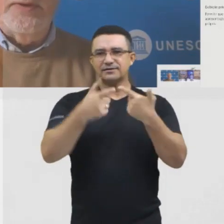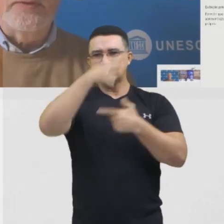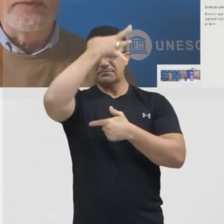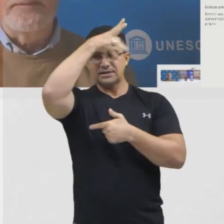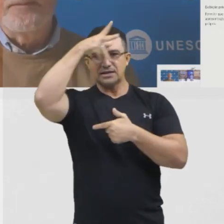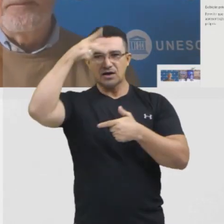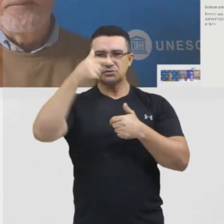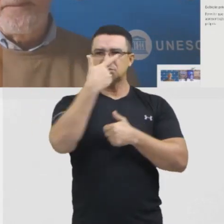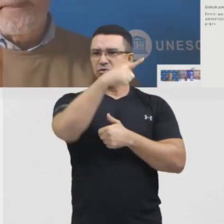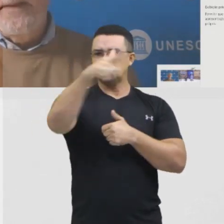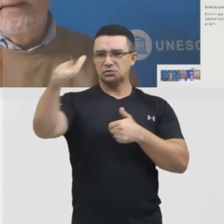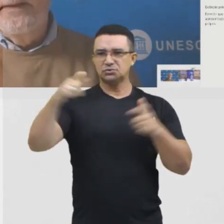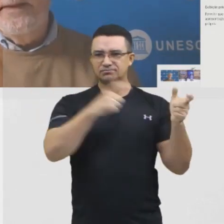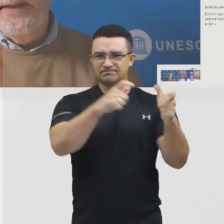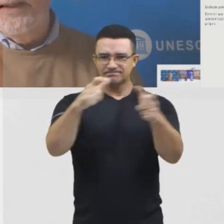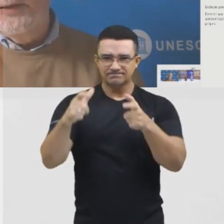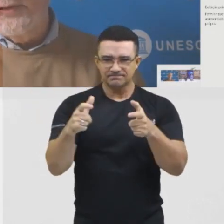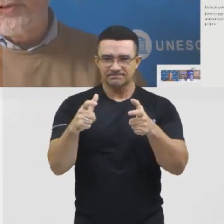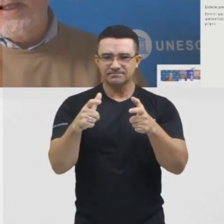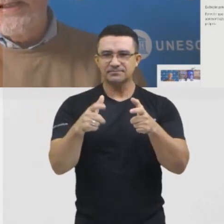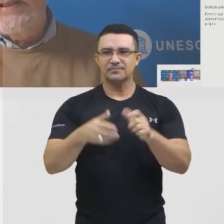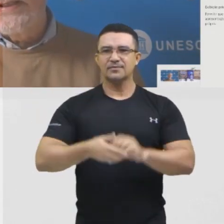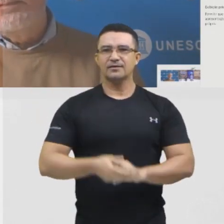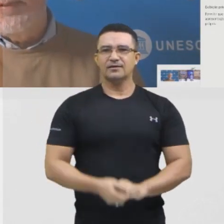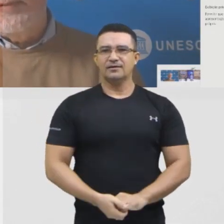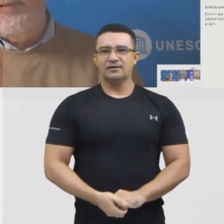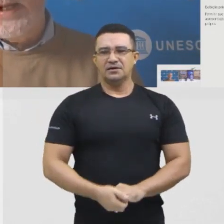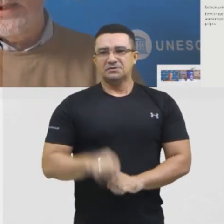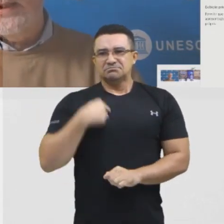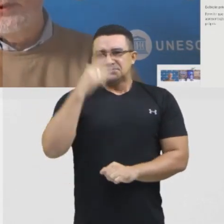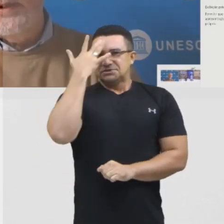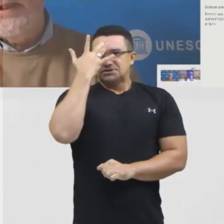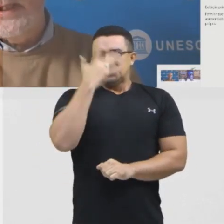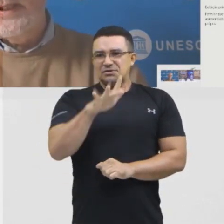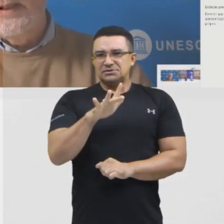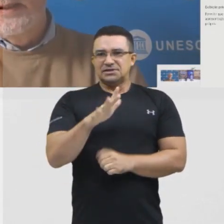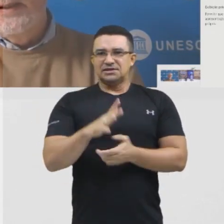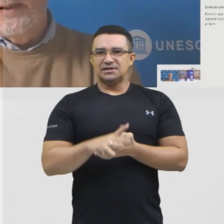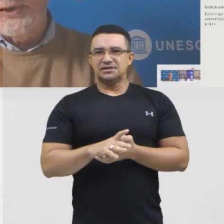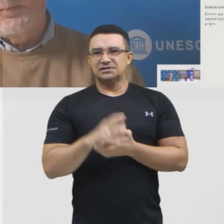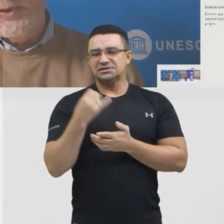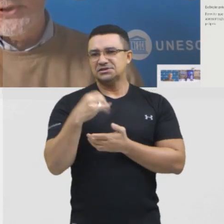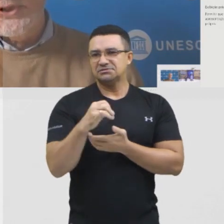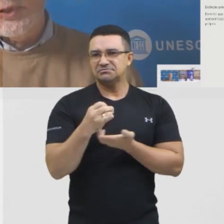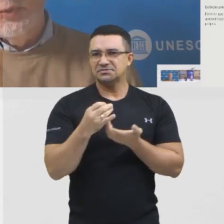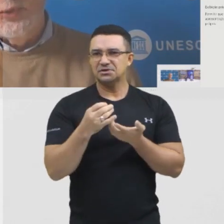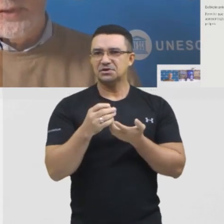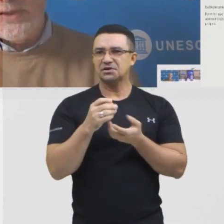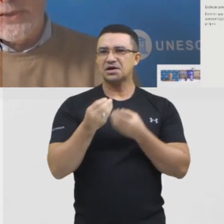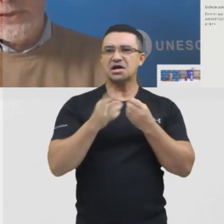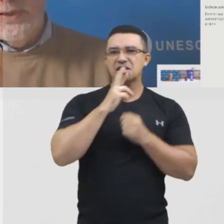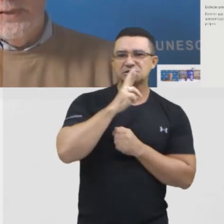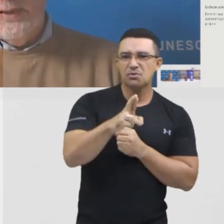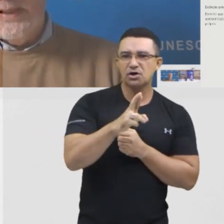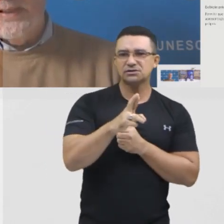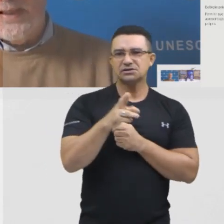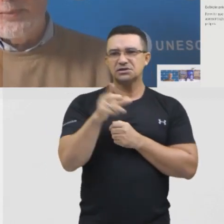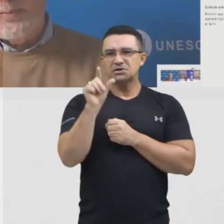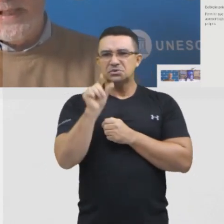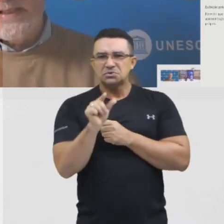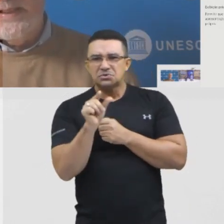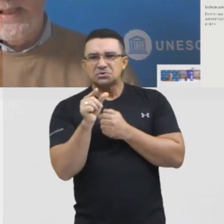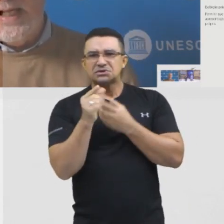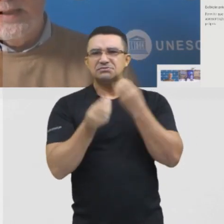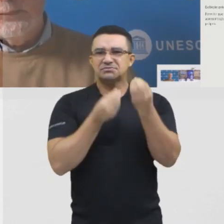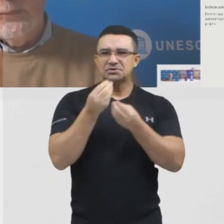no Amazonas. E eu não sei se prefere que eu lhe dê respostas curtas e que